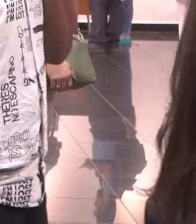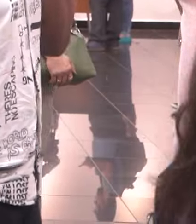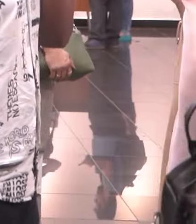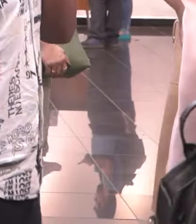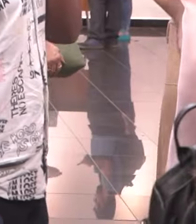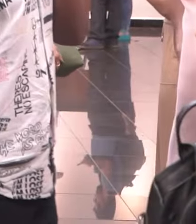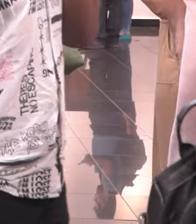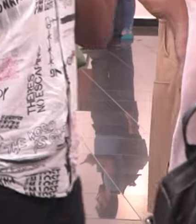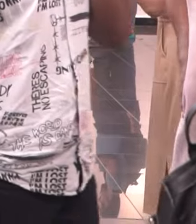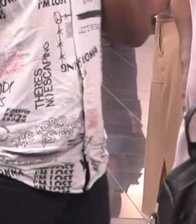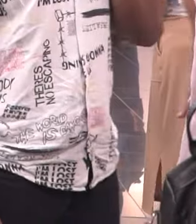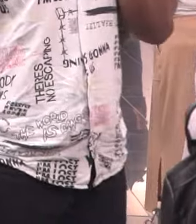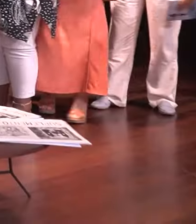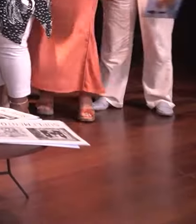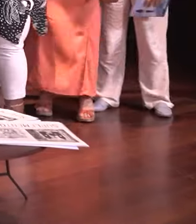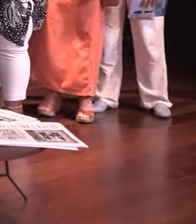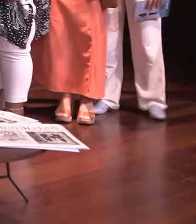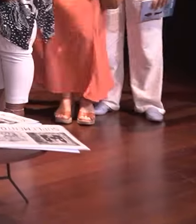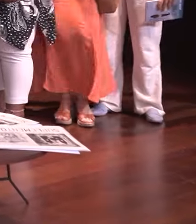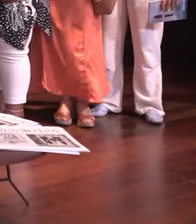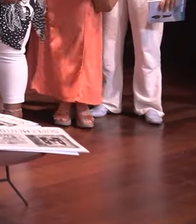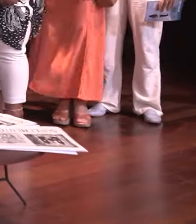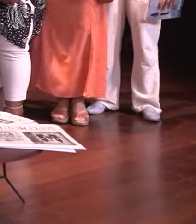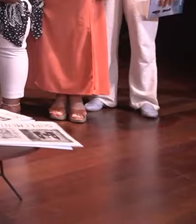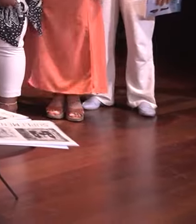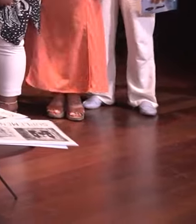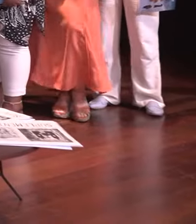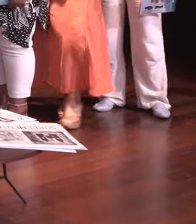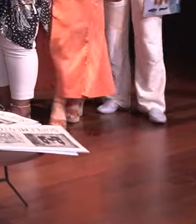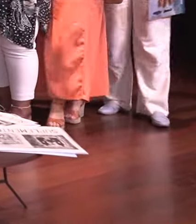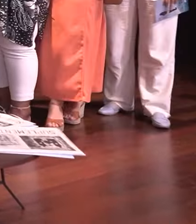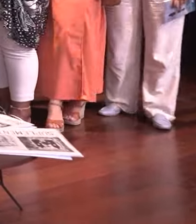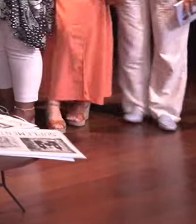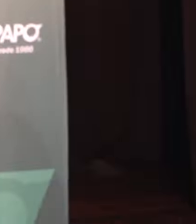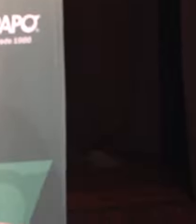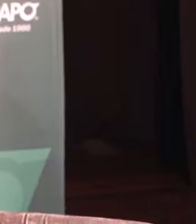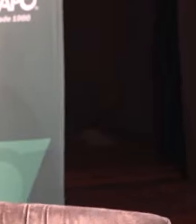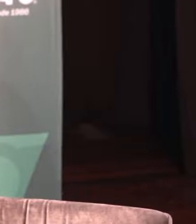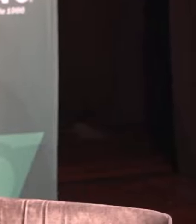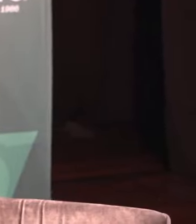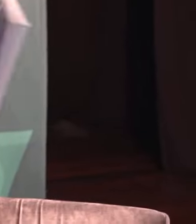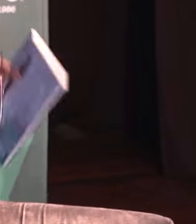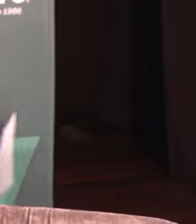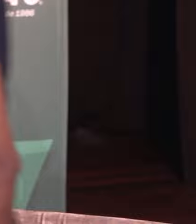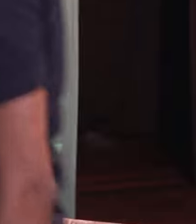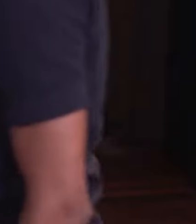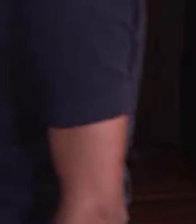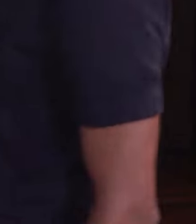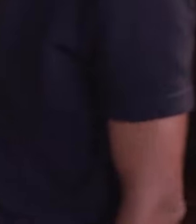No saguão de entrada do teatro, uma fila se forma para aguardar o autor para os autógrafos.